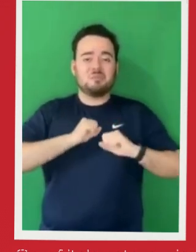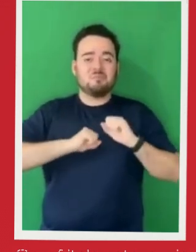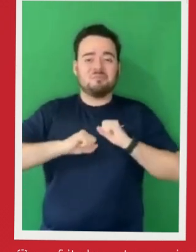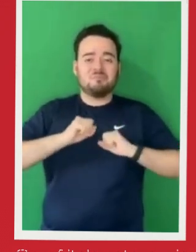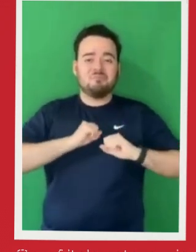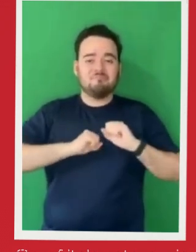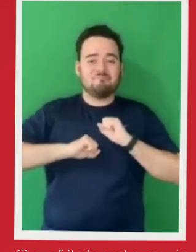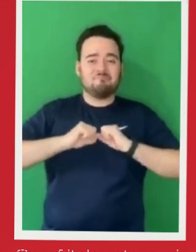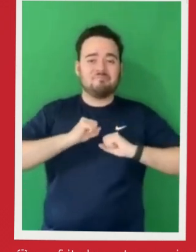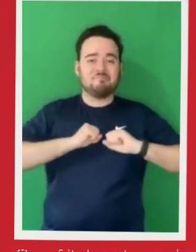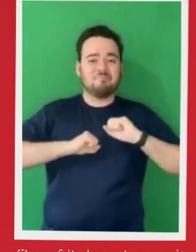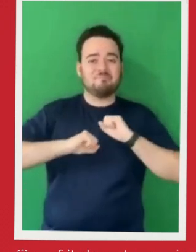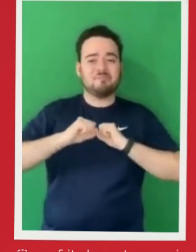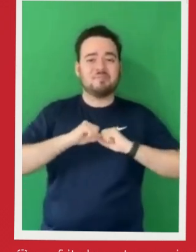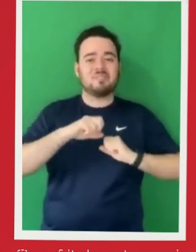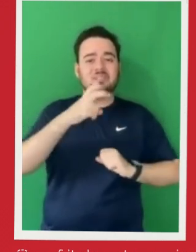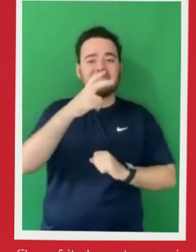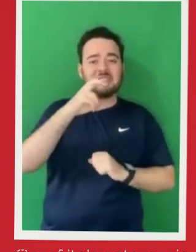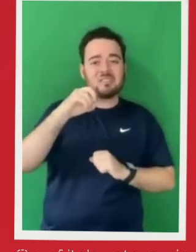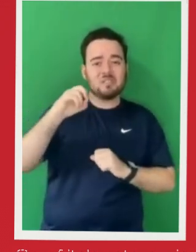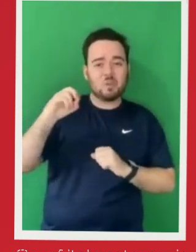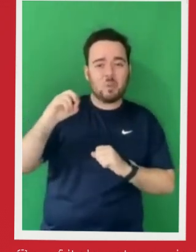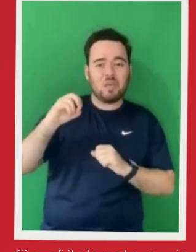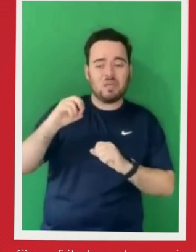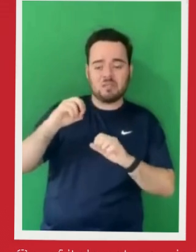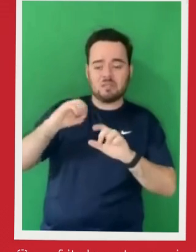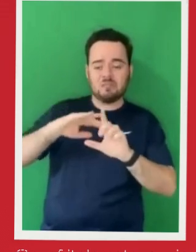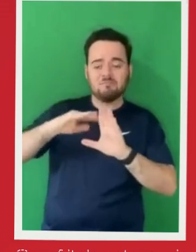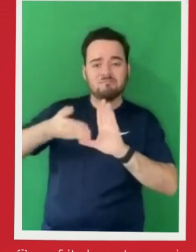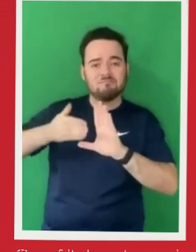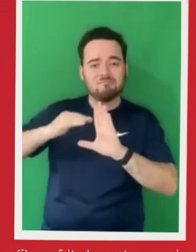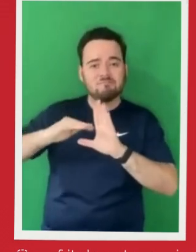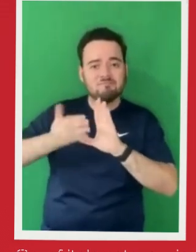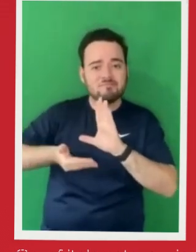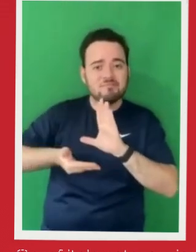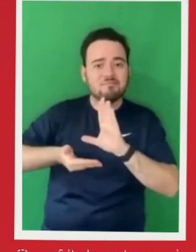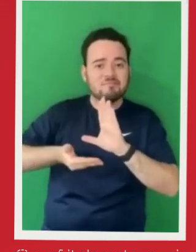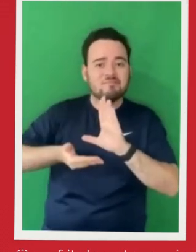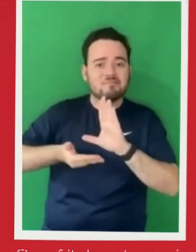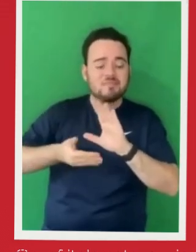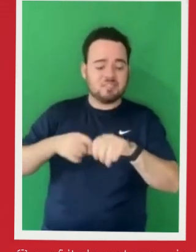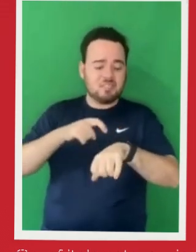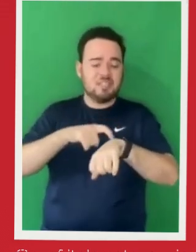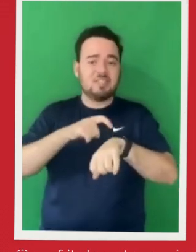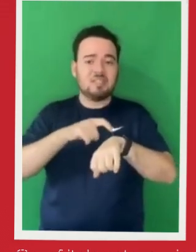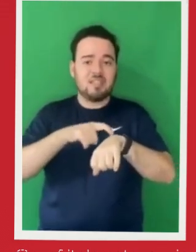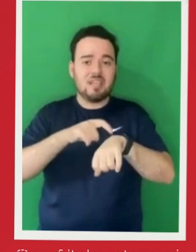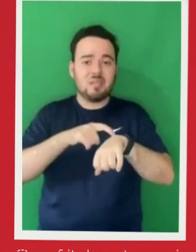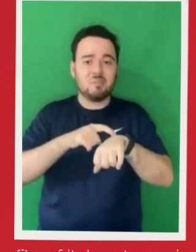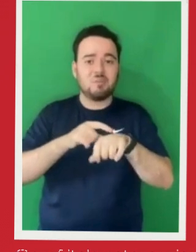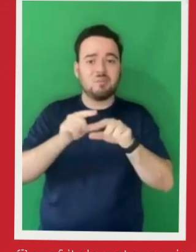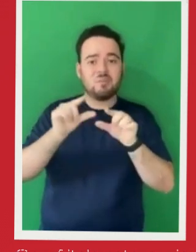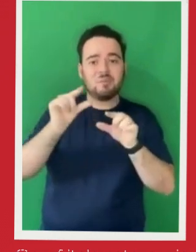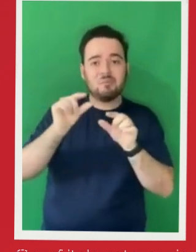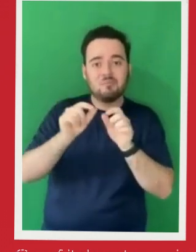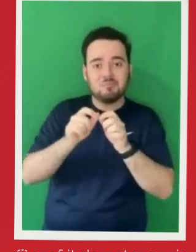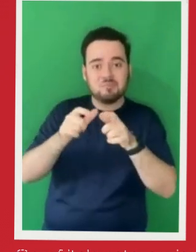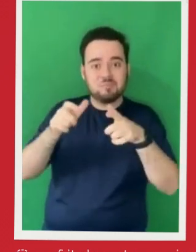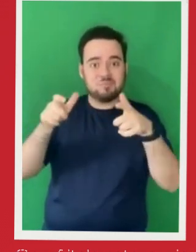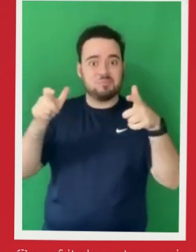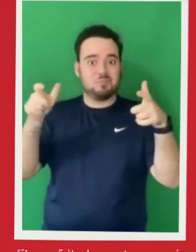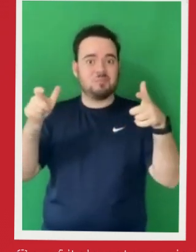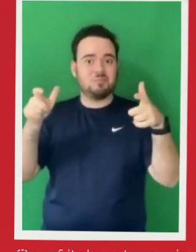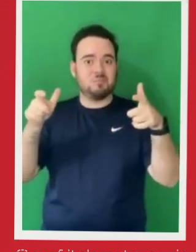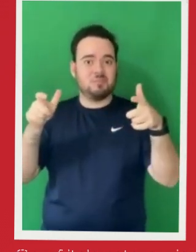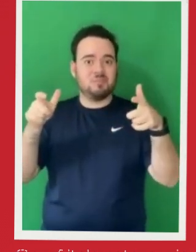de angústia, porque ao mesmo tempo que é só 50 fontes na sua frente, aquele tempo que parecia muito, 1 ano para